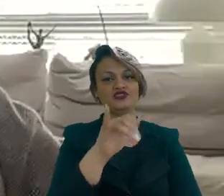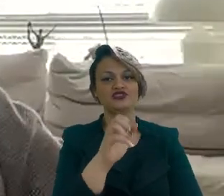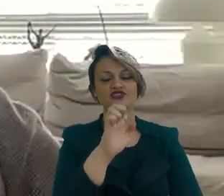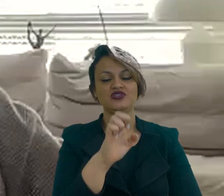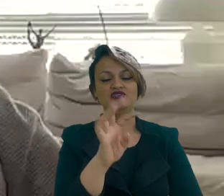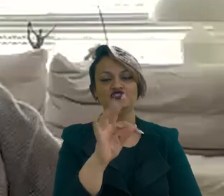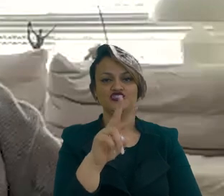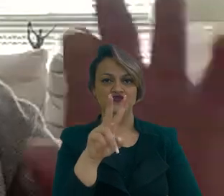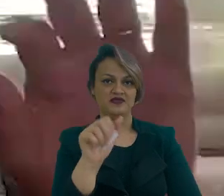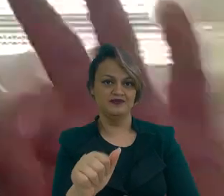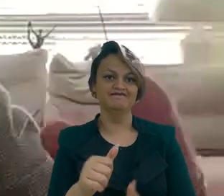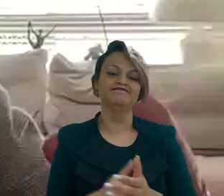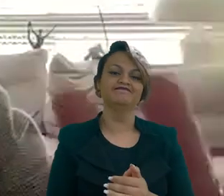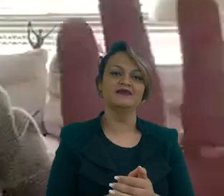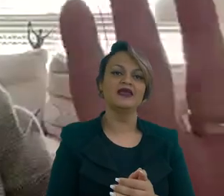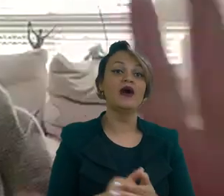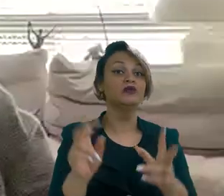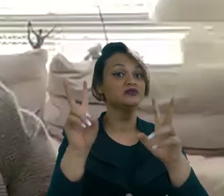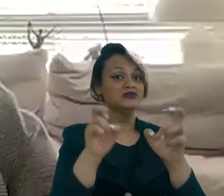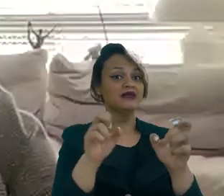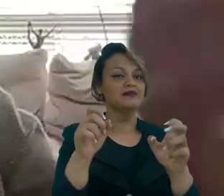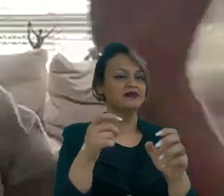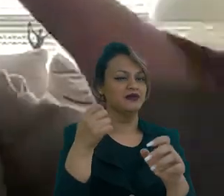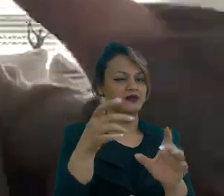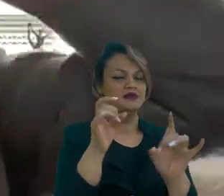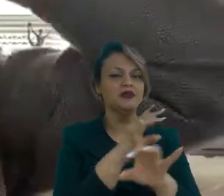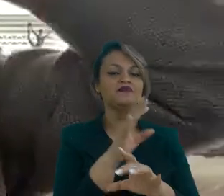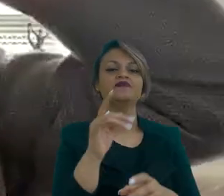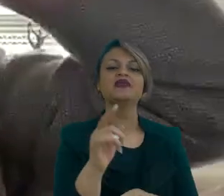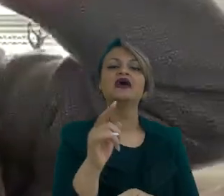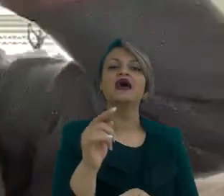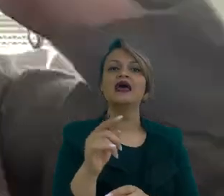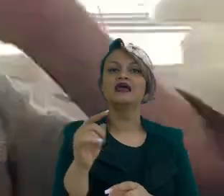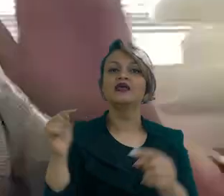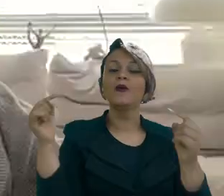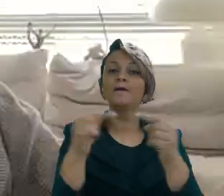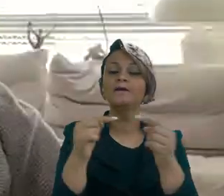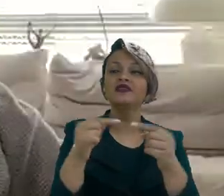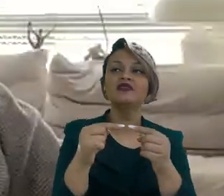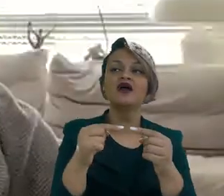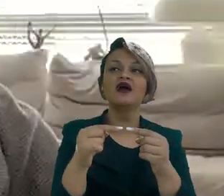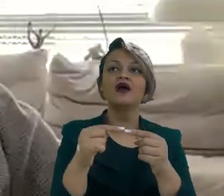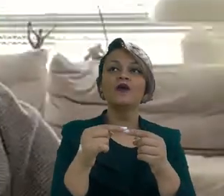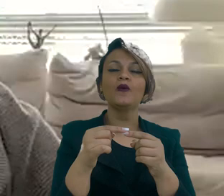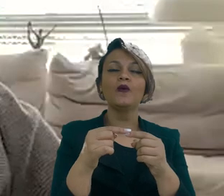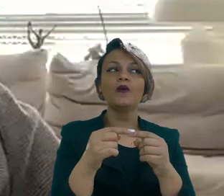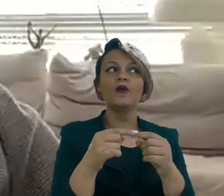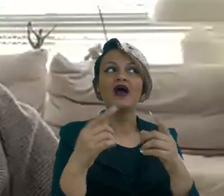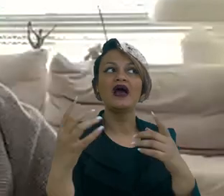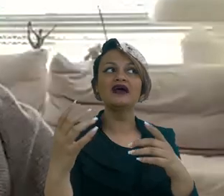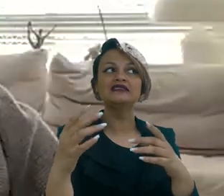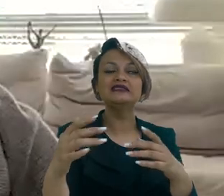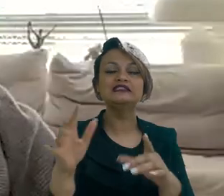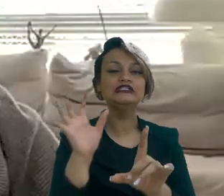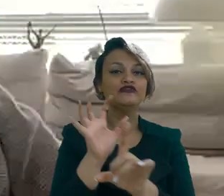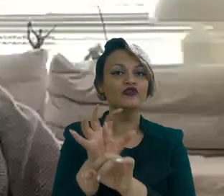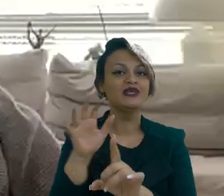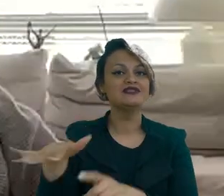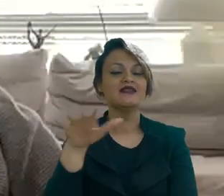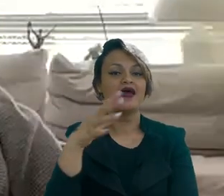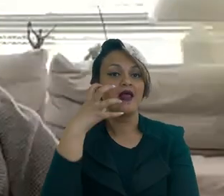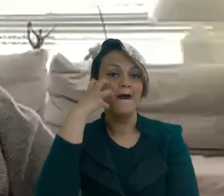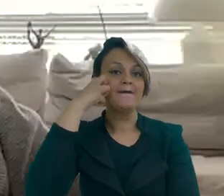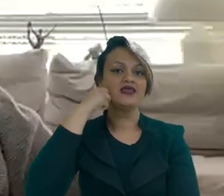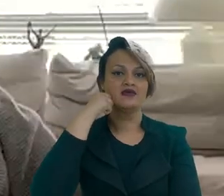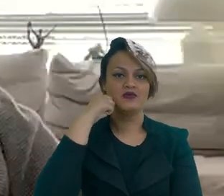objetiva agora um ponto para nós terminarmos relacionados com a repercussão